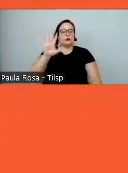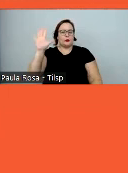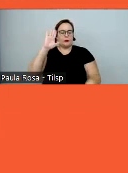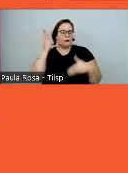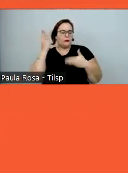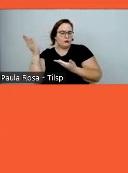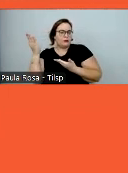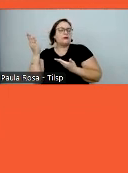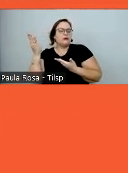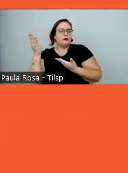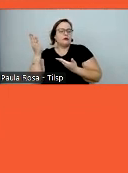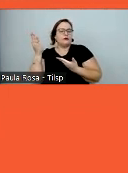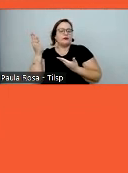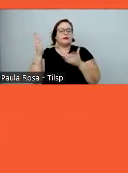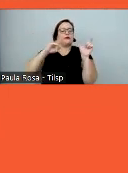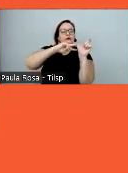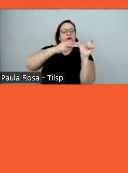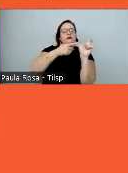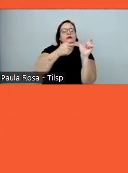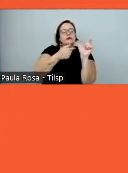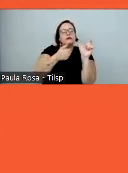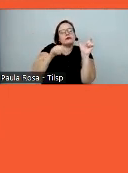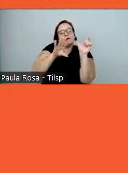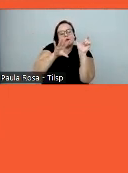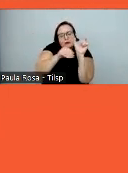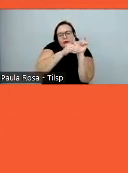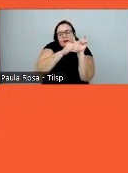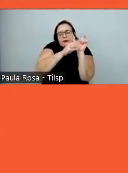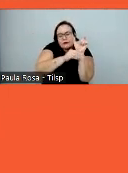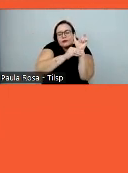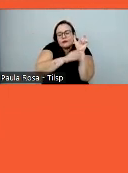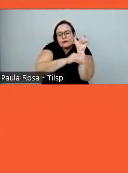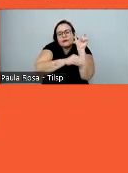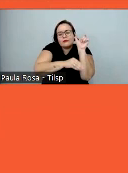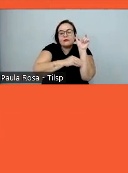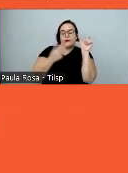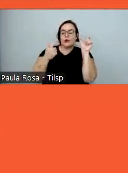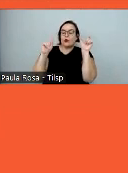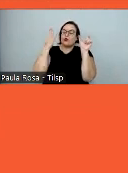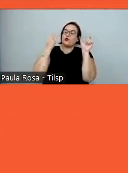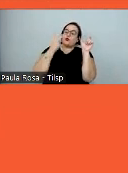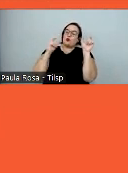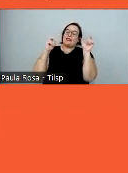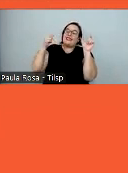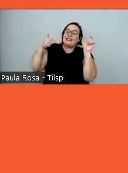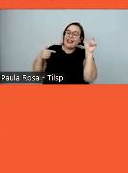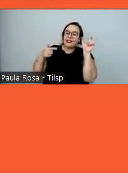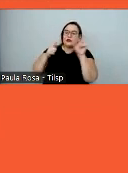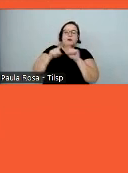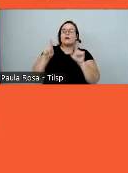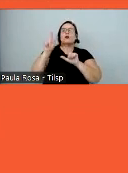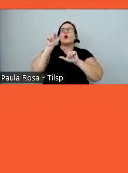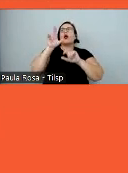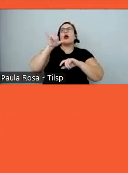remendada né até a última atualização em 2007 Mas de fato nunca transformada nunca colocada